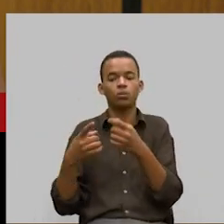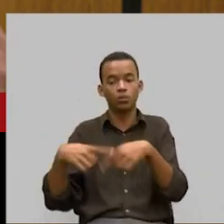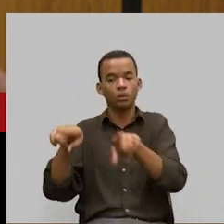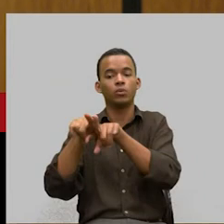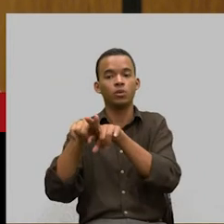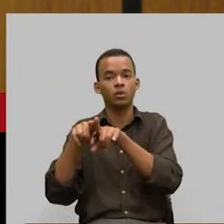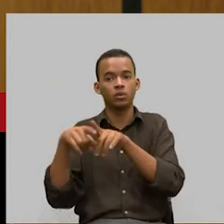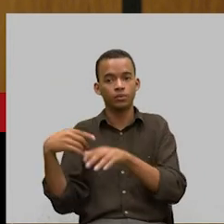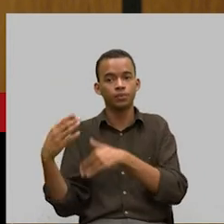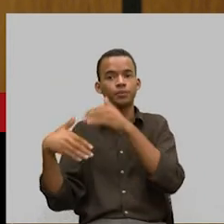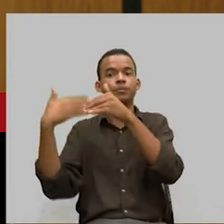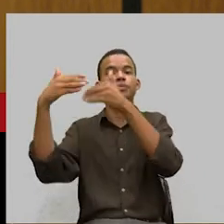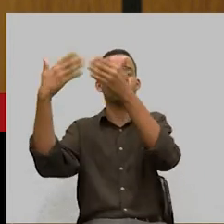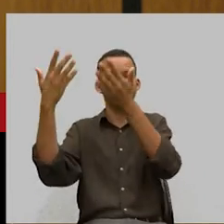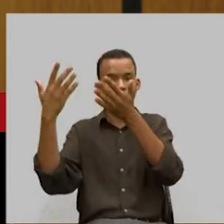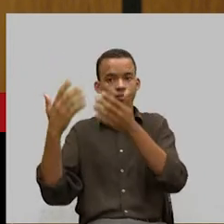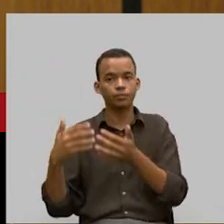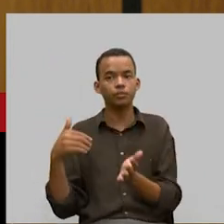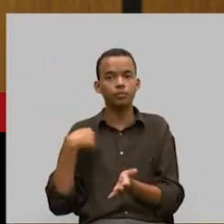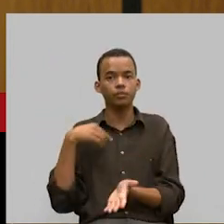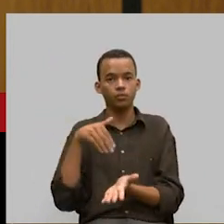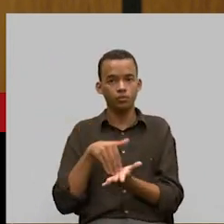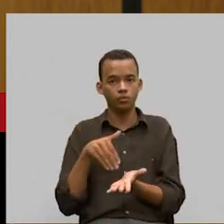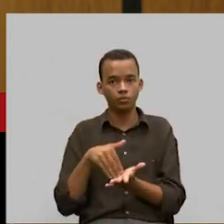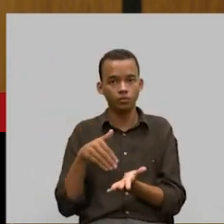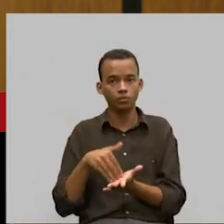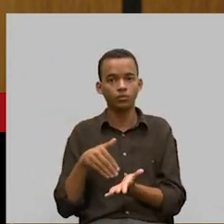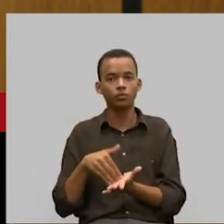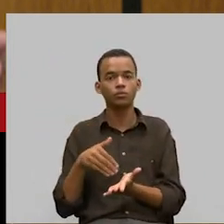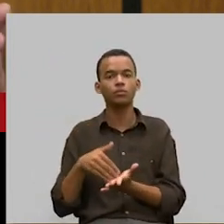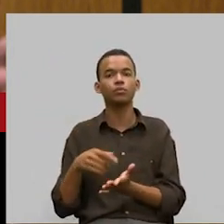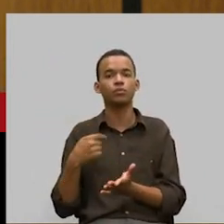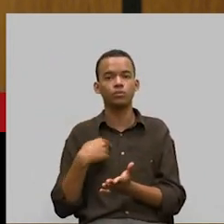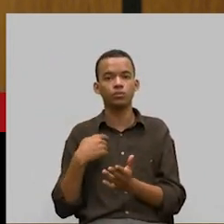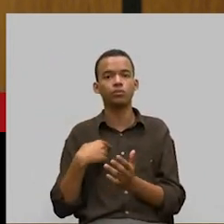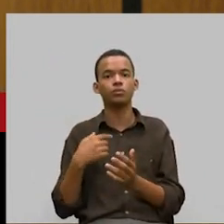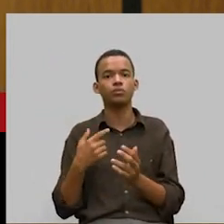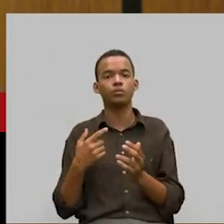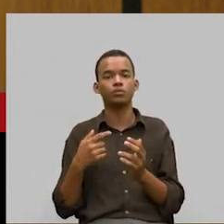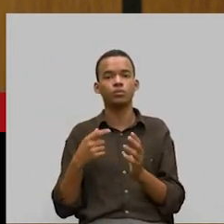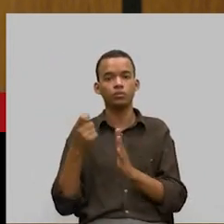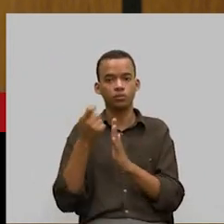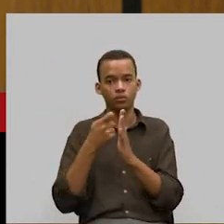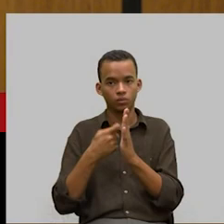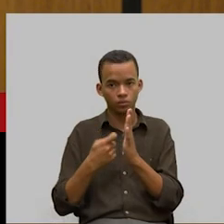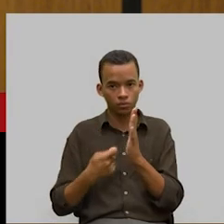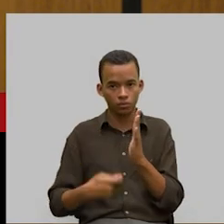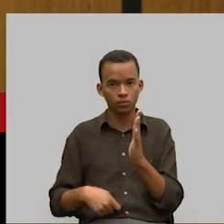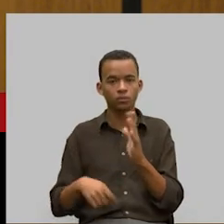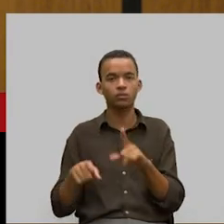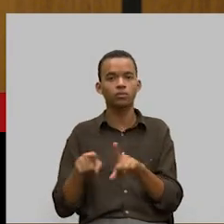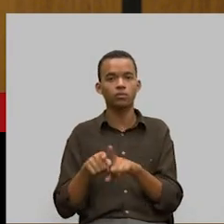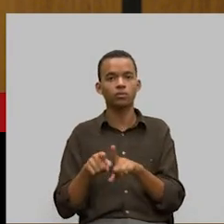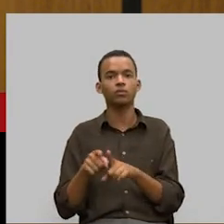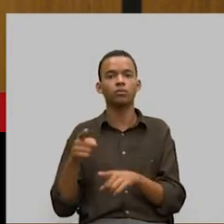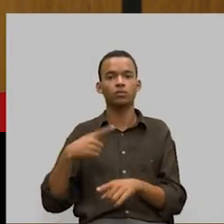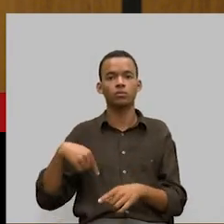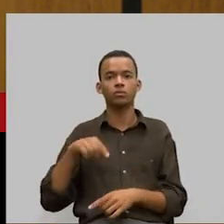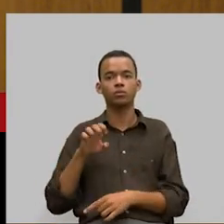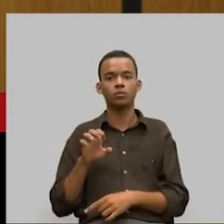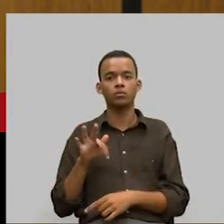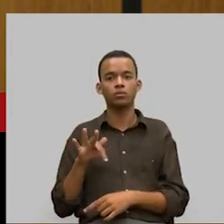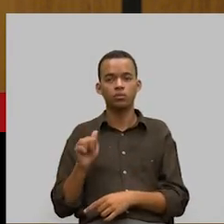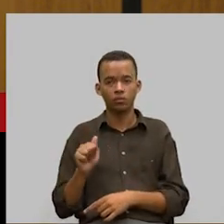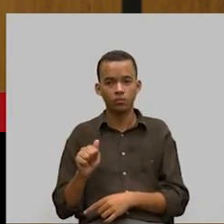E aí para finalizar eu vou deixar aqui eh de forma escrita né em nome de todas as efas